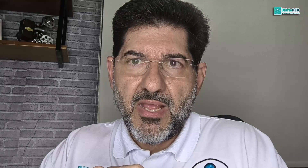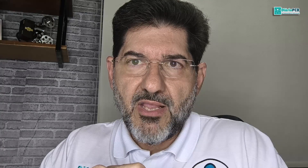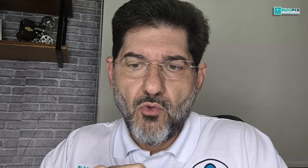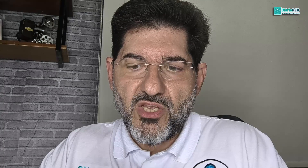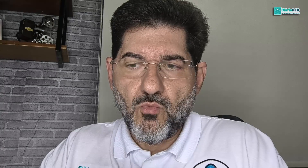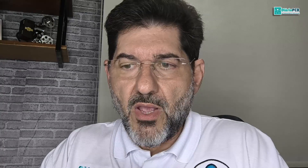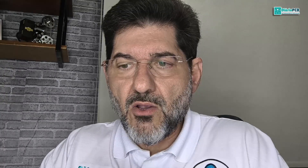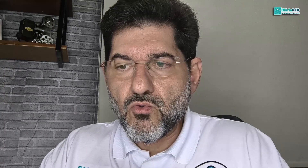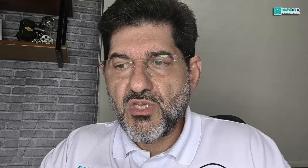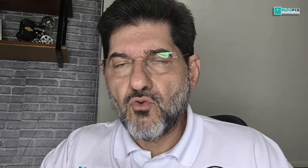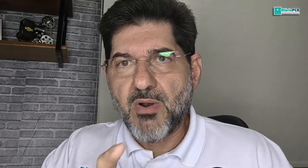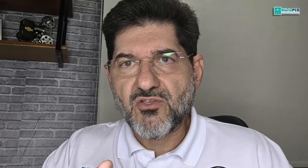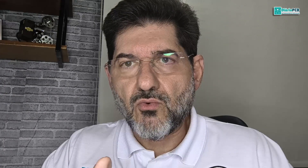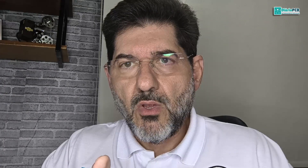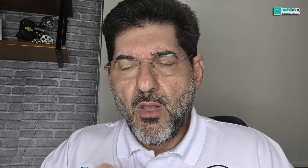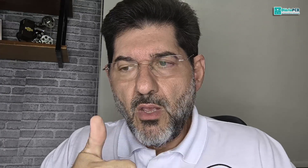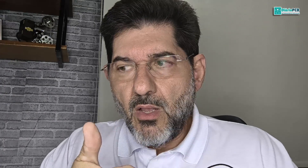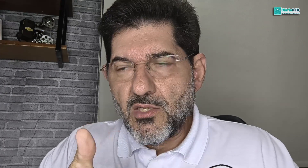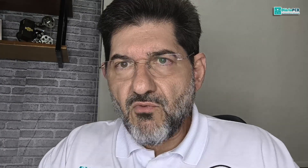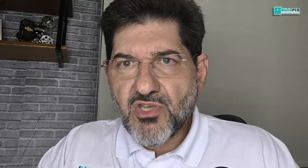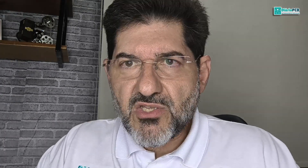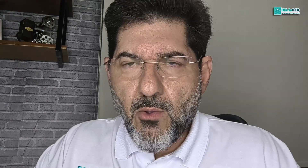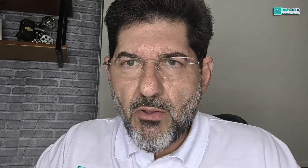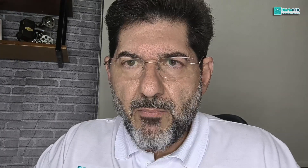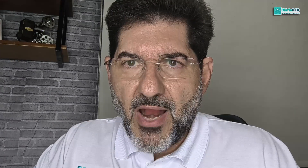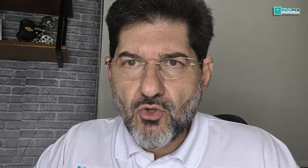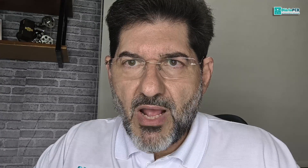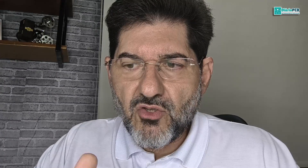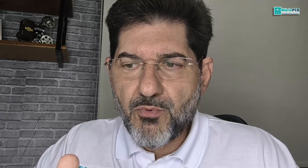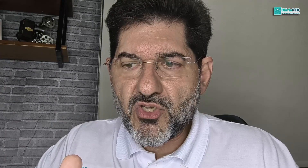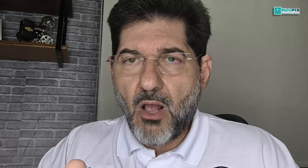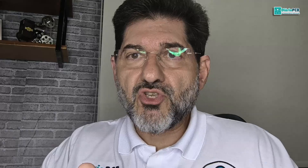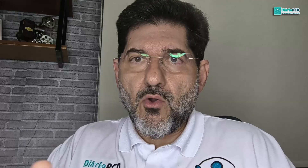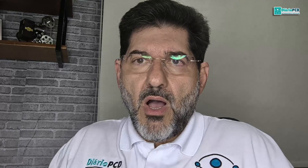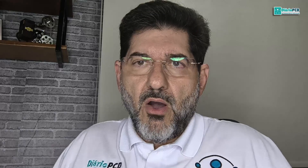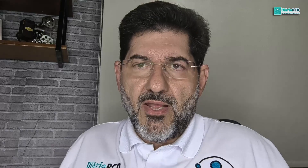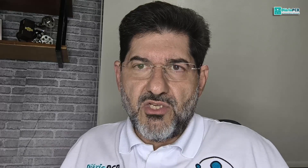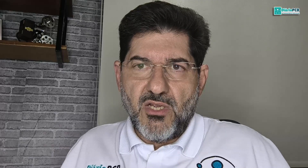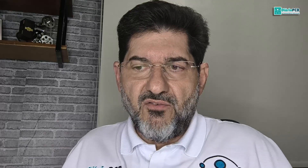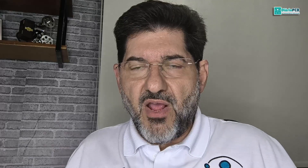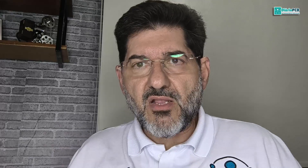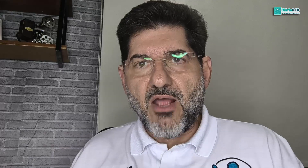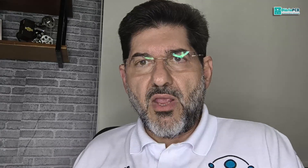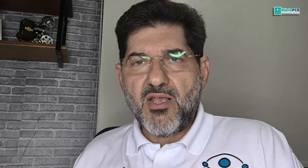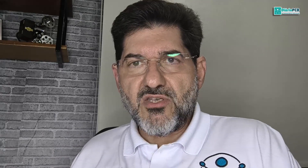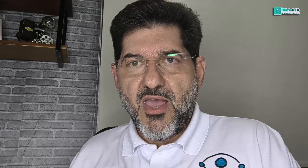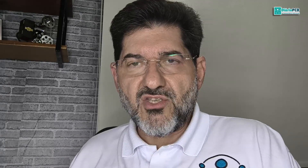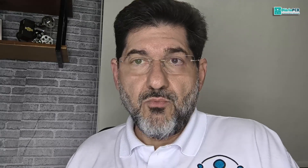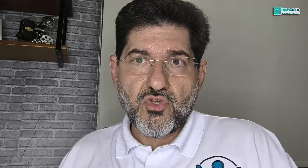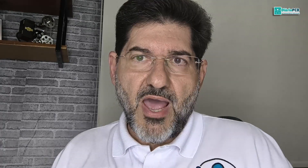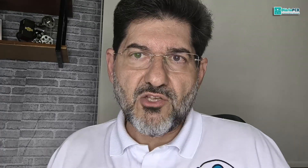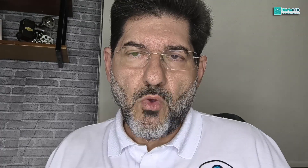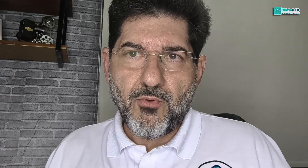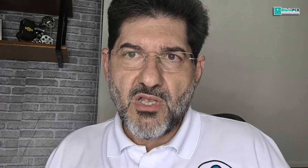do empreendedorismo inclusivo no Brasil. Se você está em qualquer parte do Brasil, por sinal, chegou a hora de enfrentar o